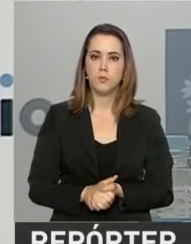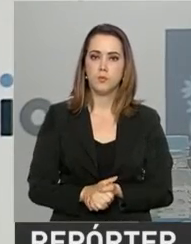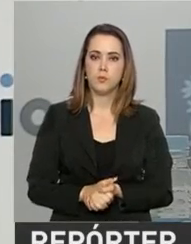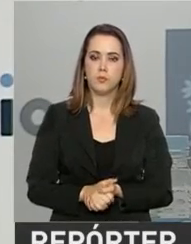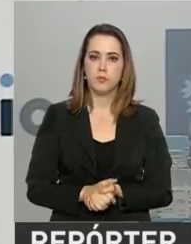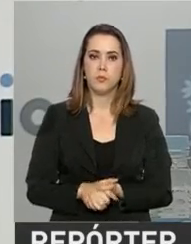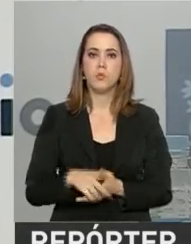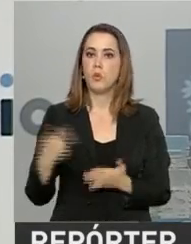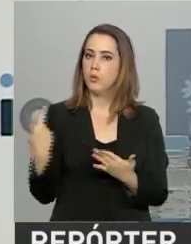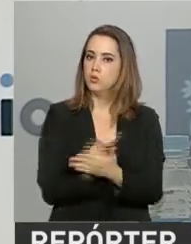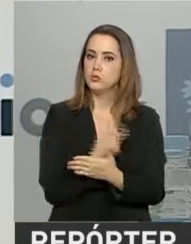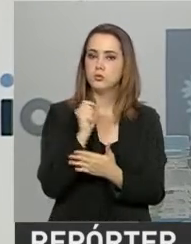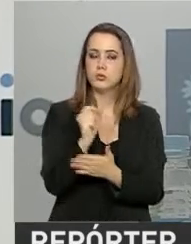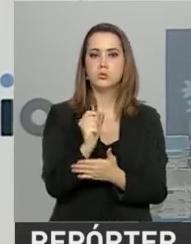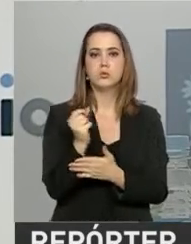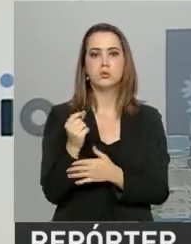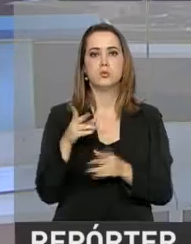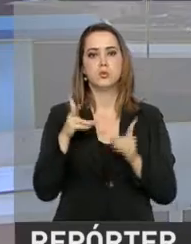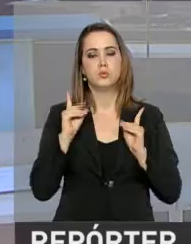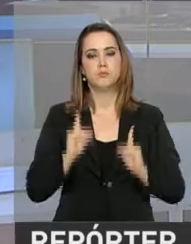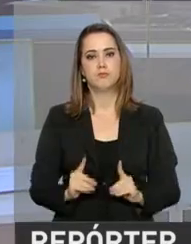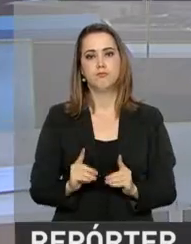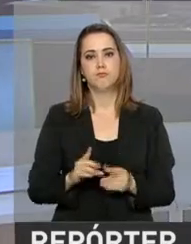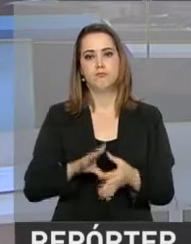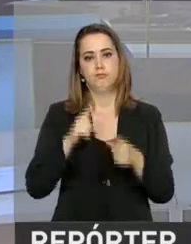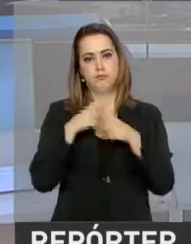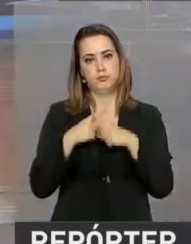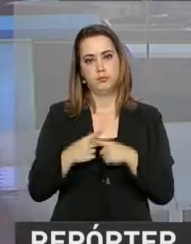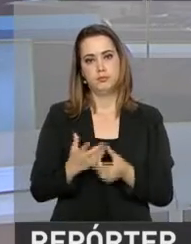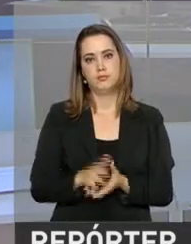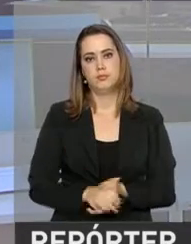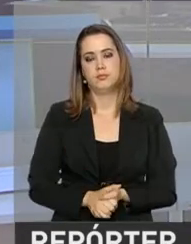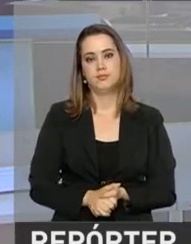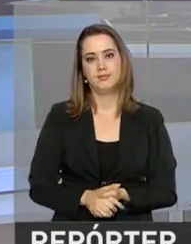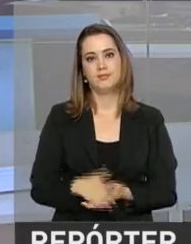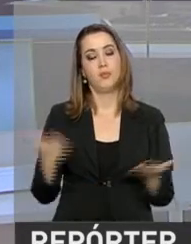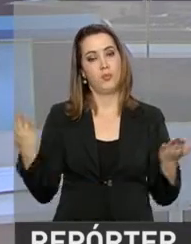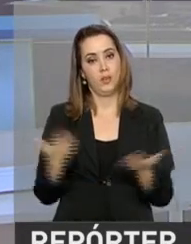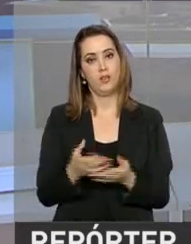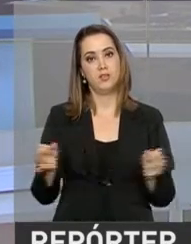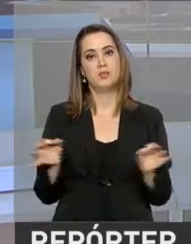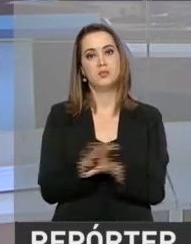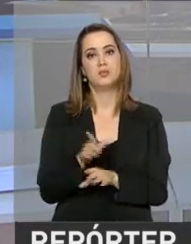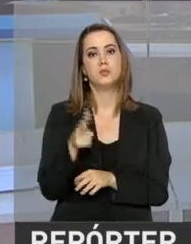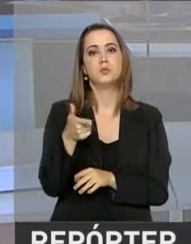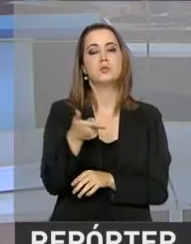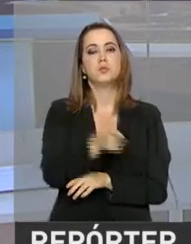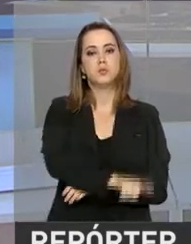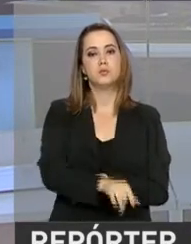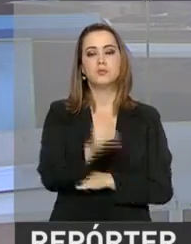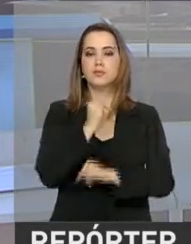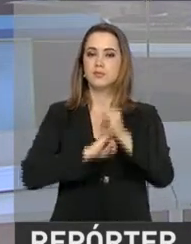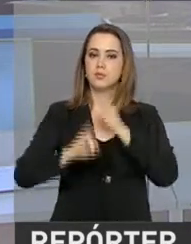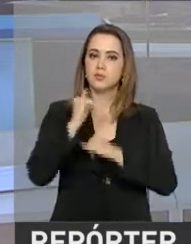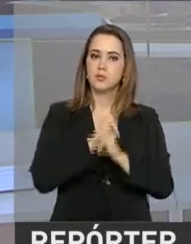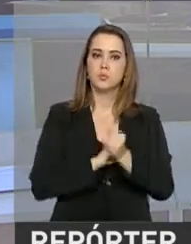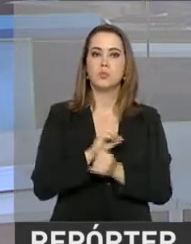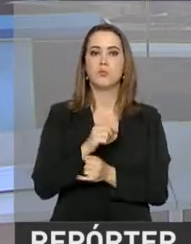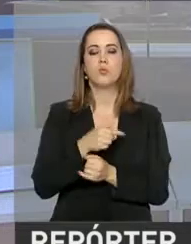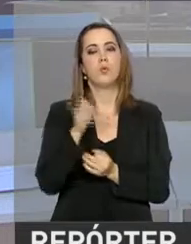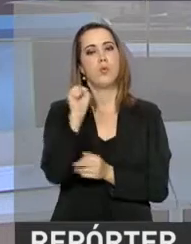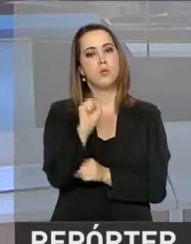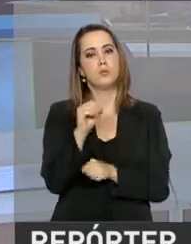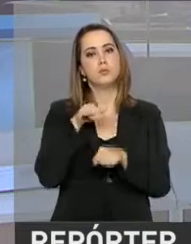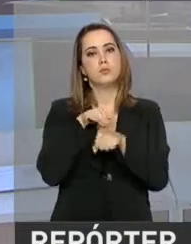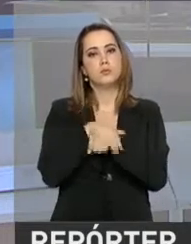realização dos jogos paralímpicos o repórter nbr fica por aqui voltamos a qualquer momento com outras informações ou às